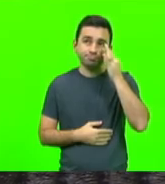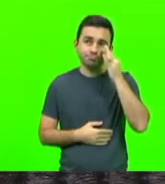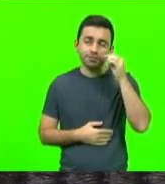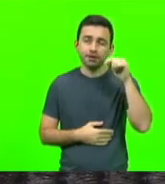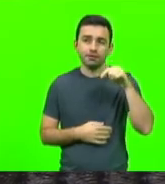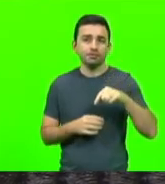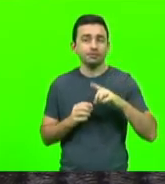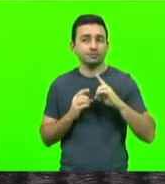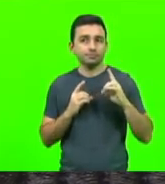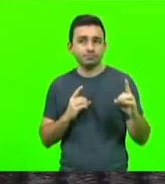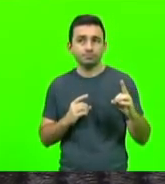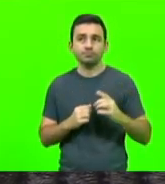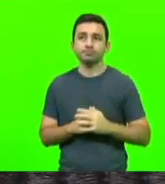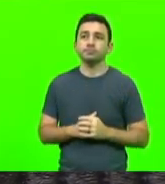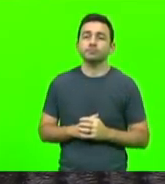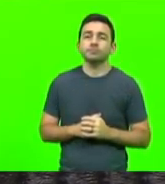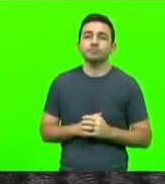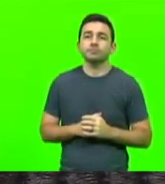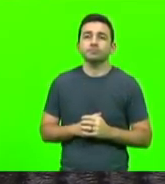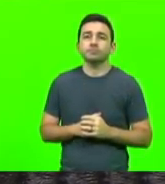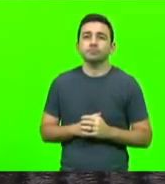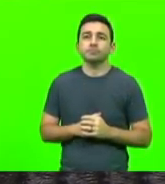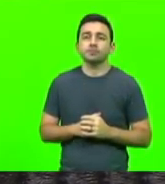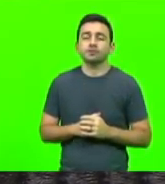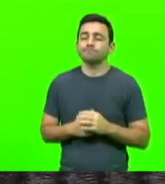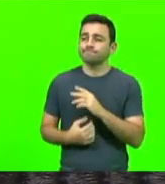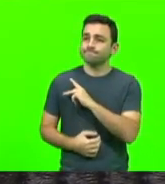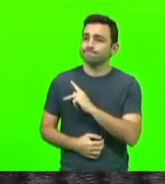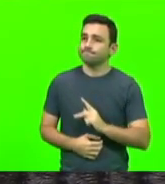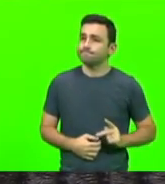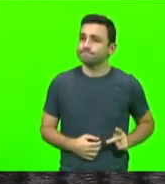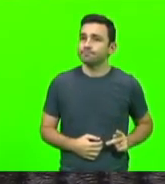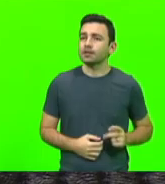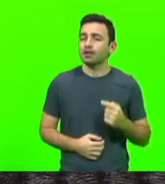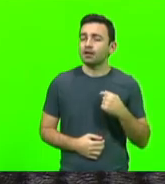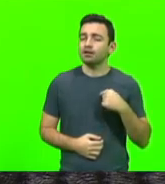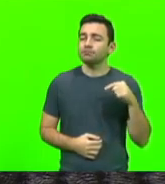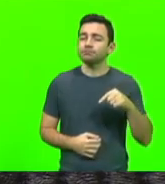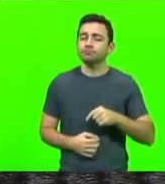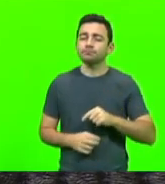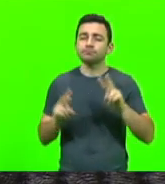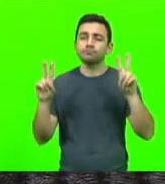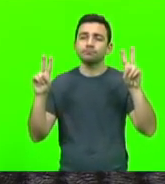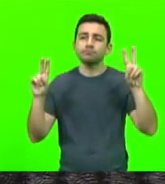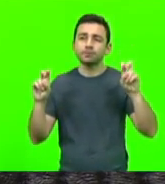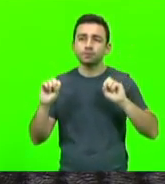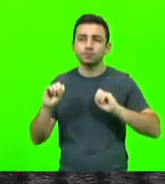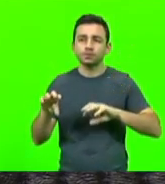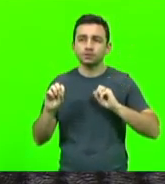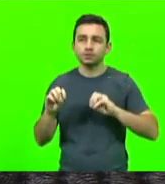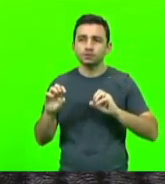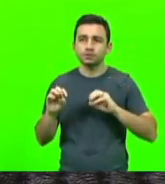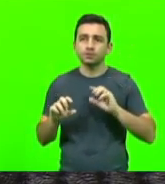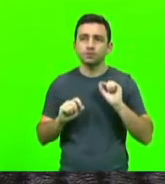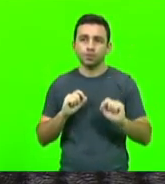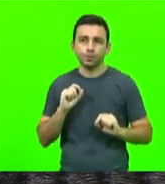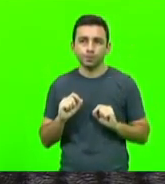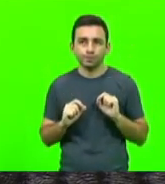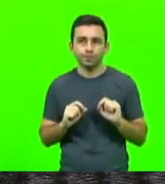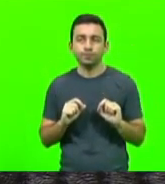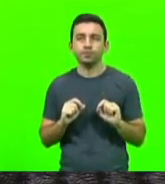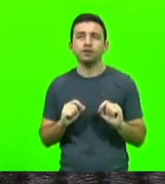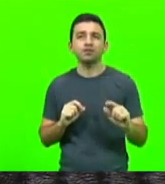remota. Senhor presidente, eu trago aqui o assunto relacionado à educação. Nós temos